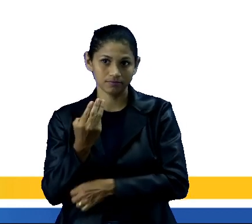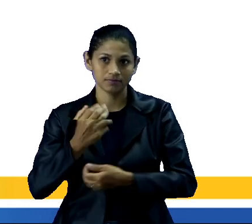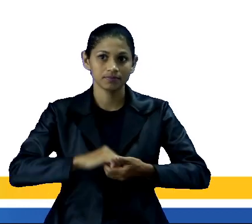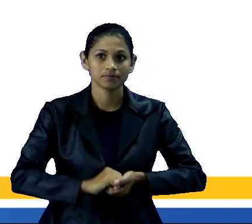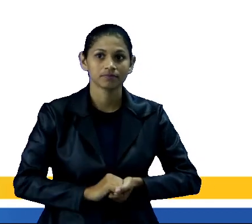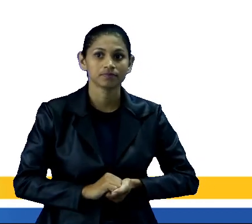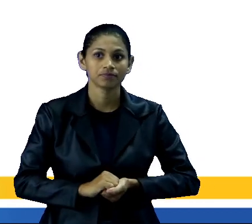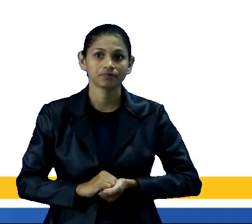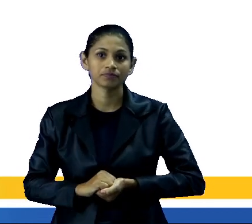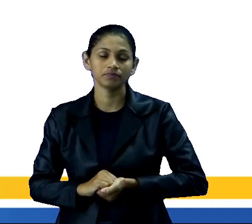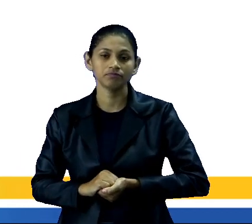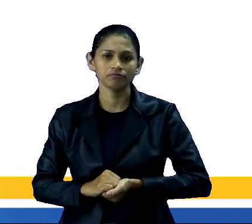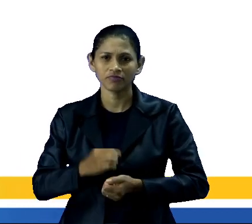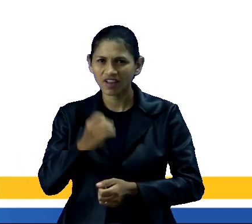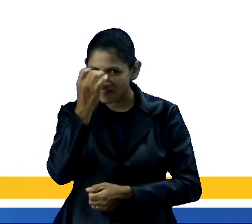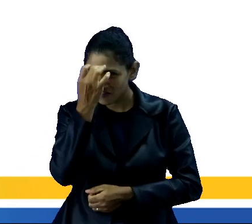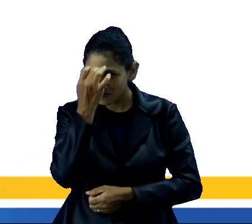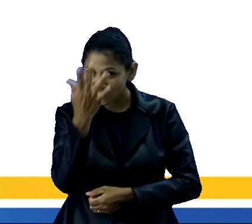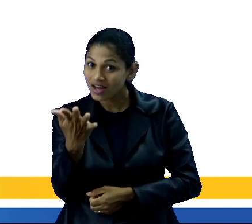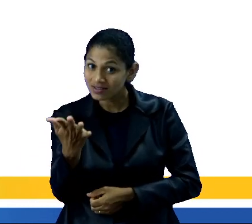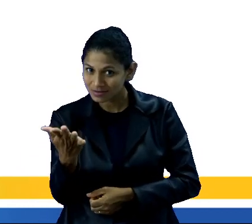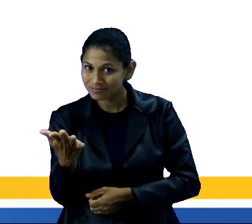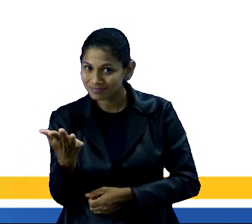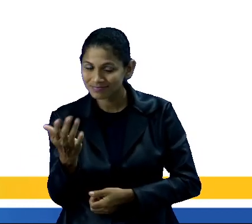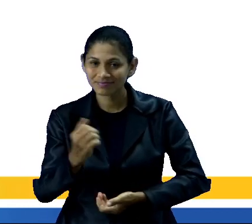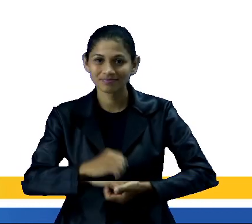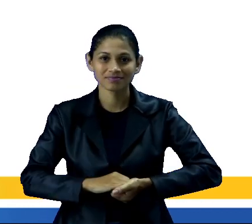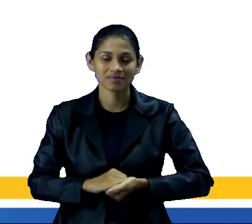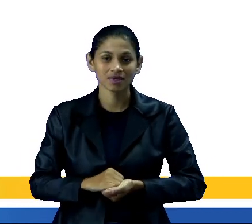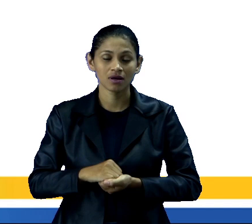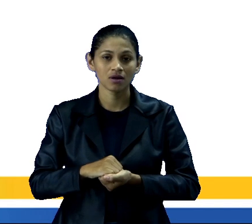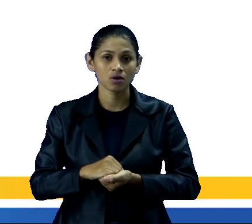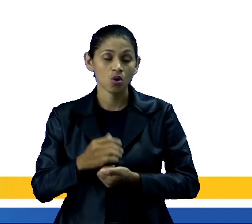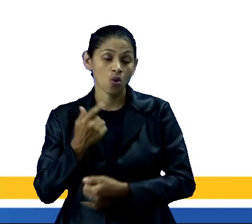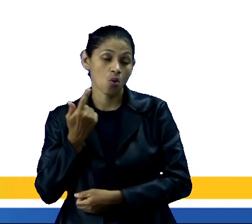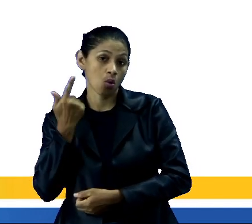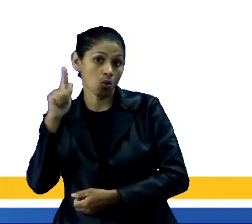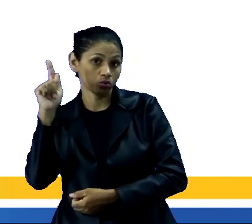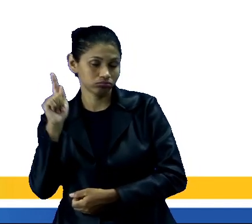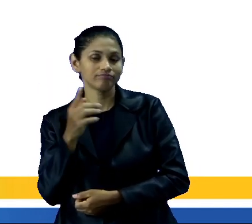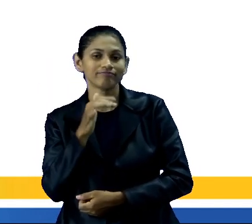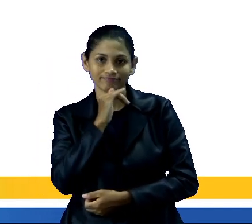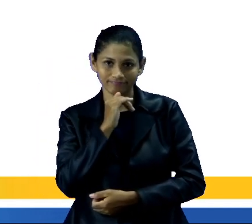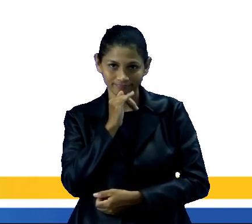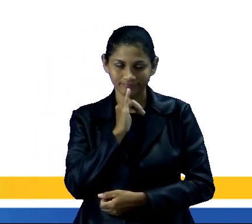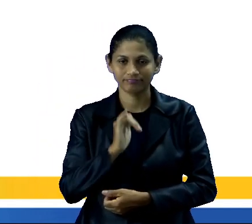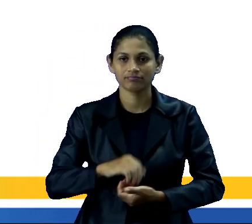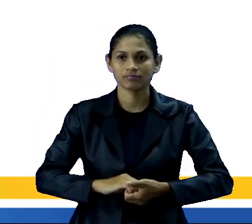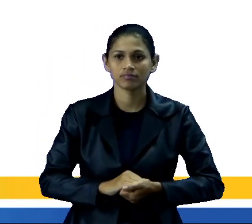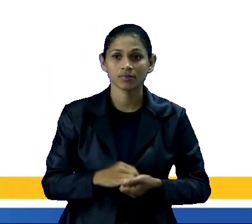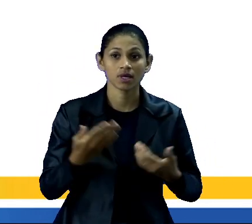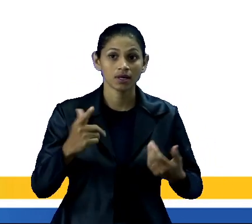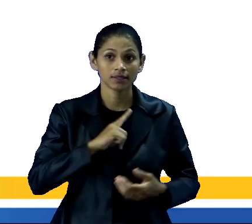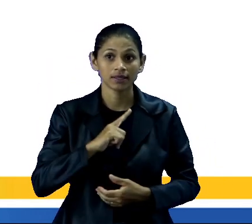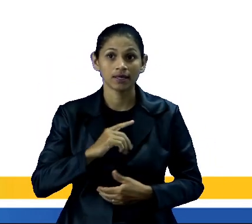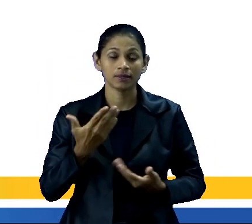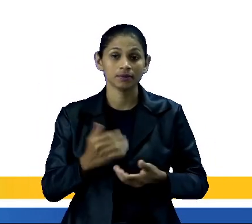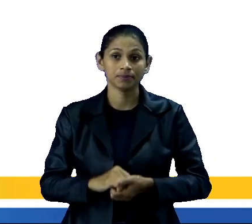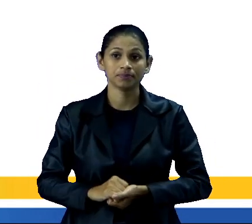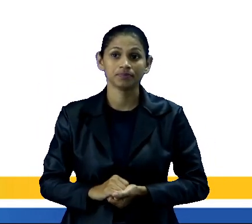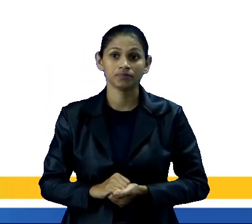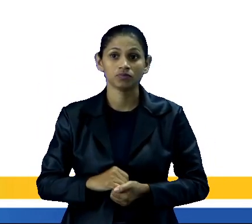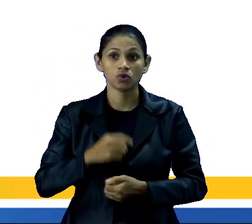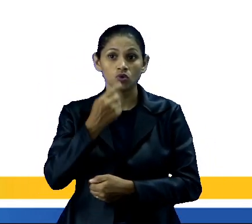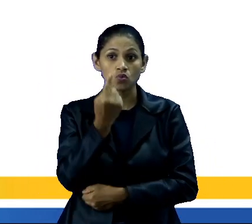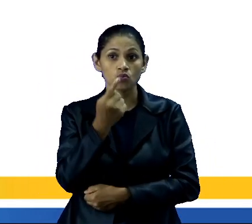16,3. Muito fácil, né? Vamos ao segundo exemplo, para ver se você entendeu bem. Nós temos aqui